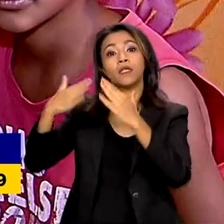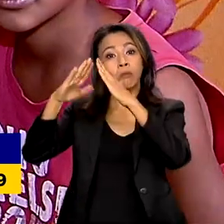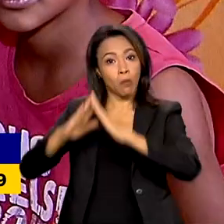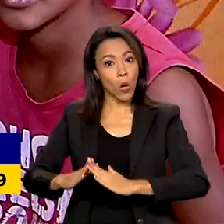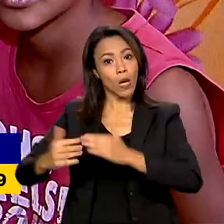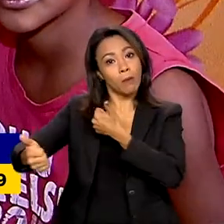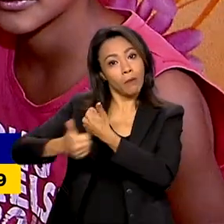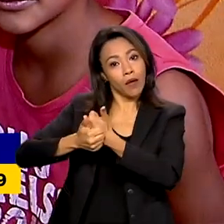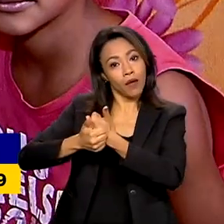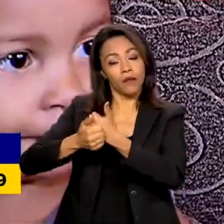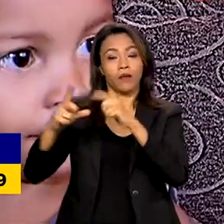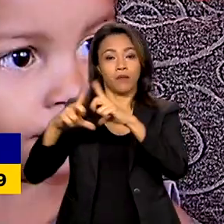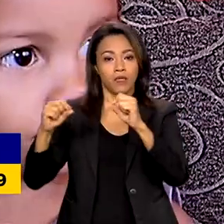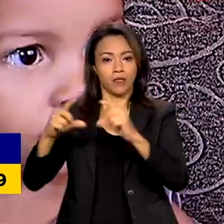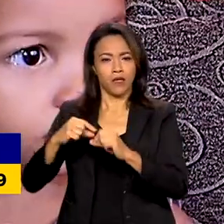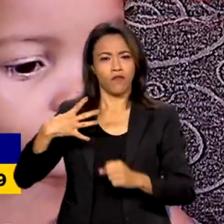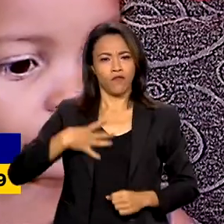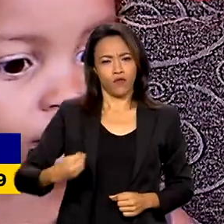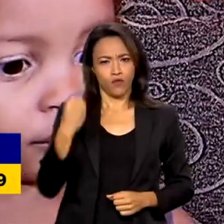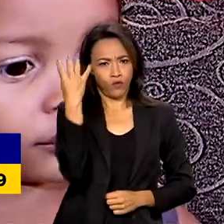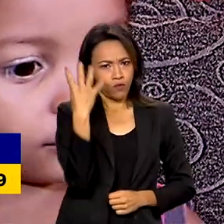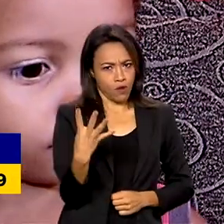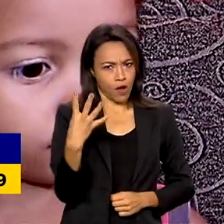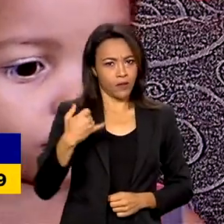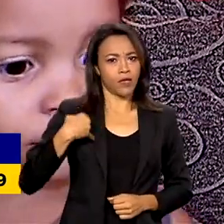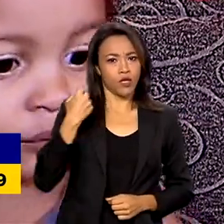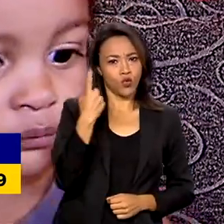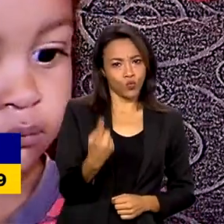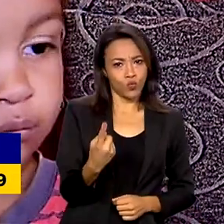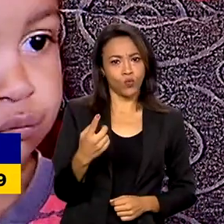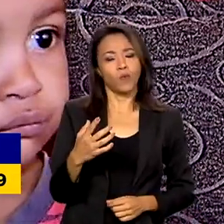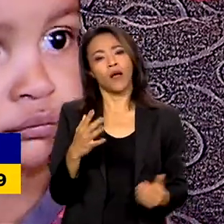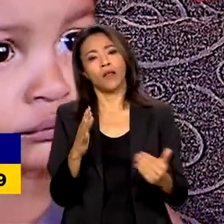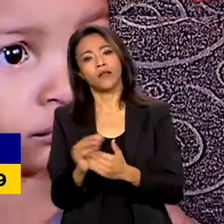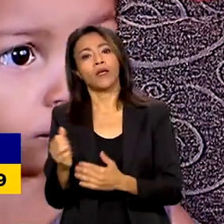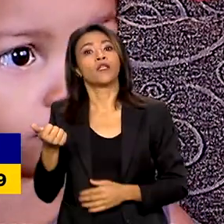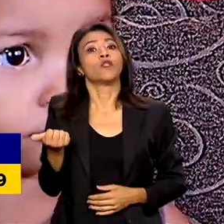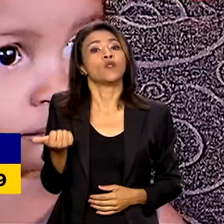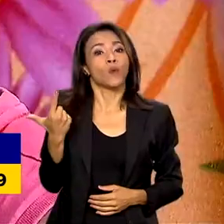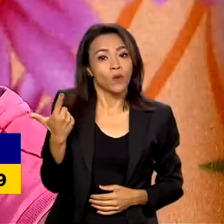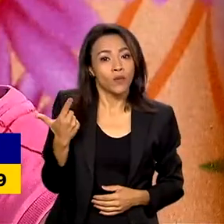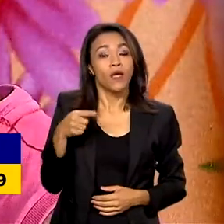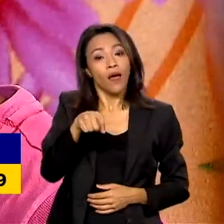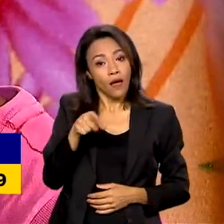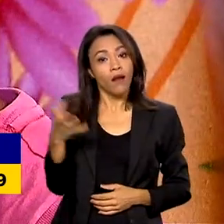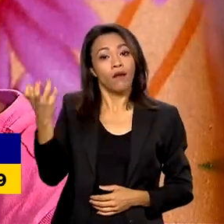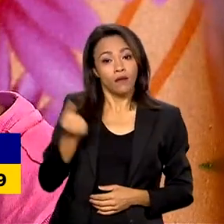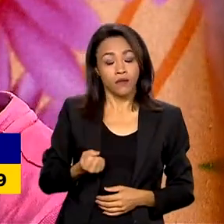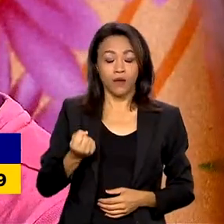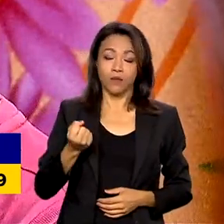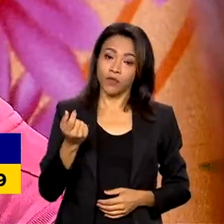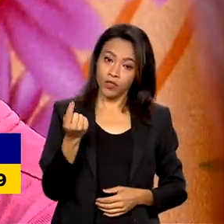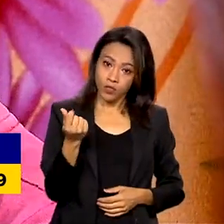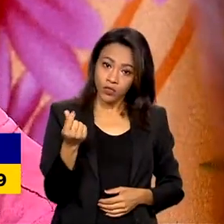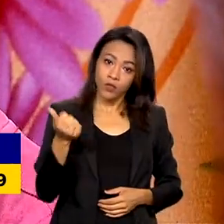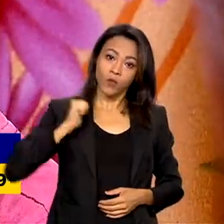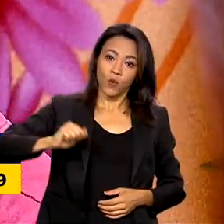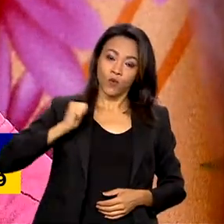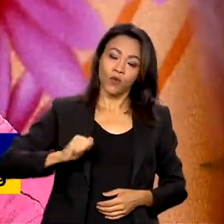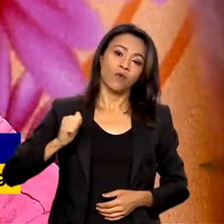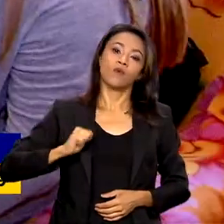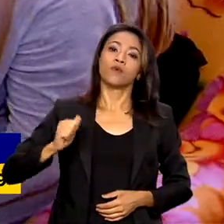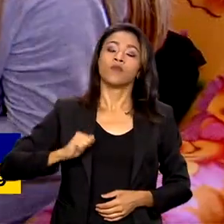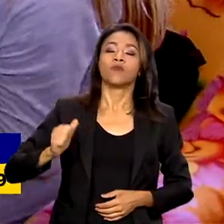Brasília. Tem 4 filhos com idades entre 1 e 12 anos. Ela recebe do governo federal, juntando o